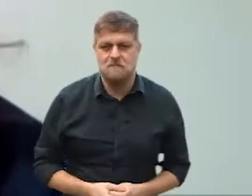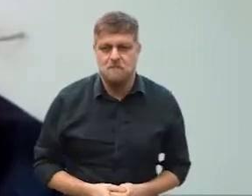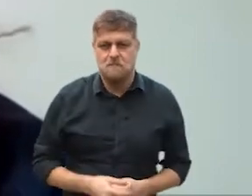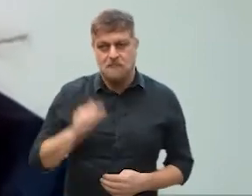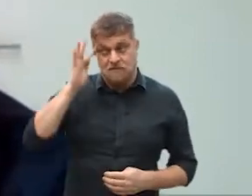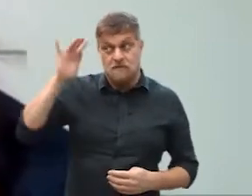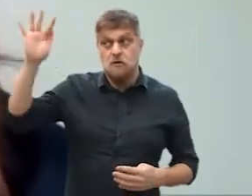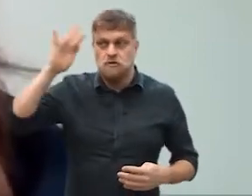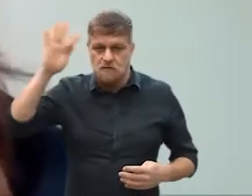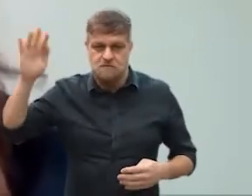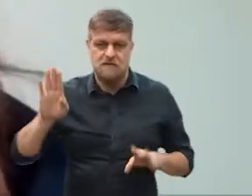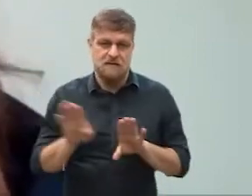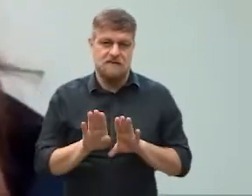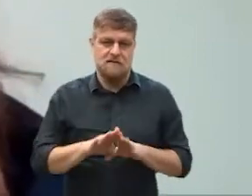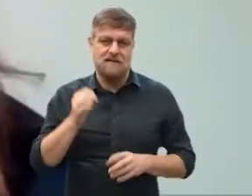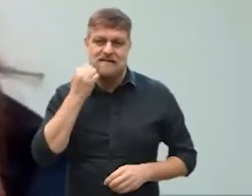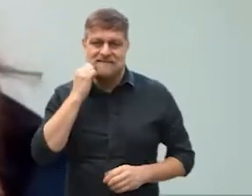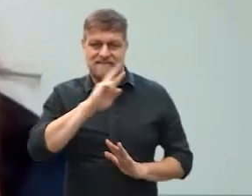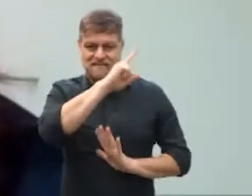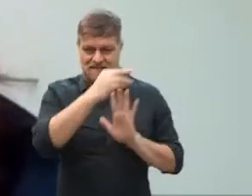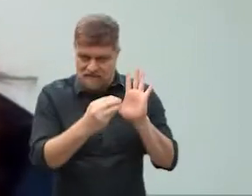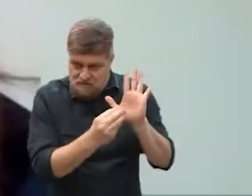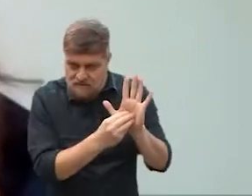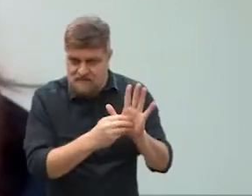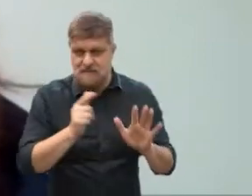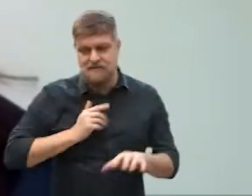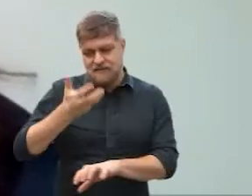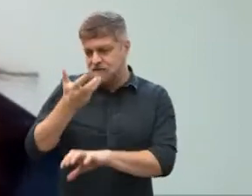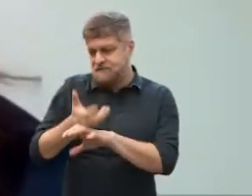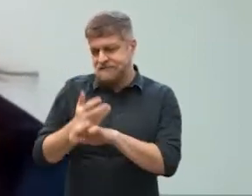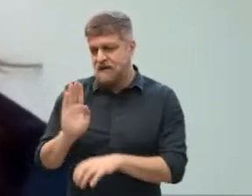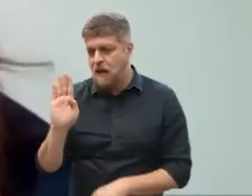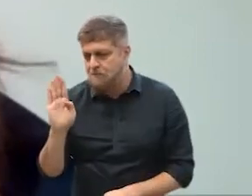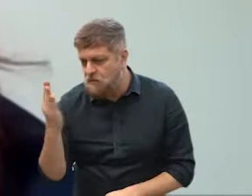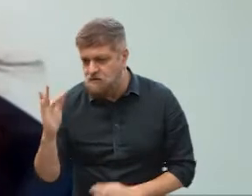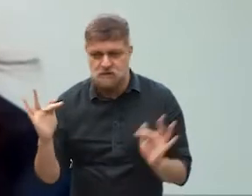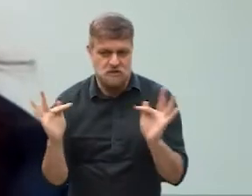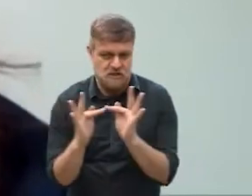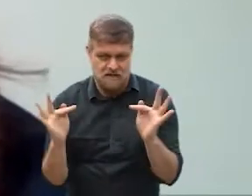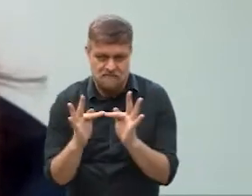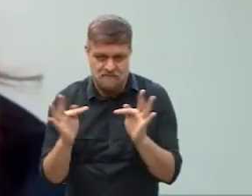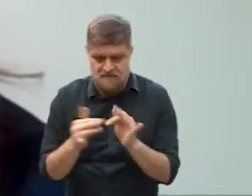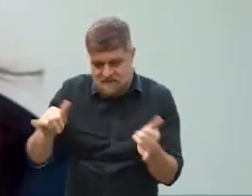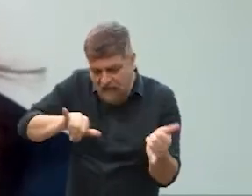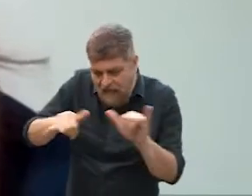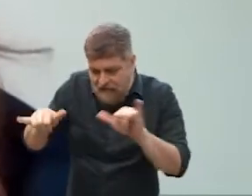sociologia e filosofia, áreas de ciências da natureza também, biologia, química, física, então eu